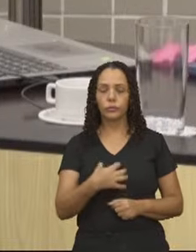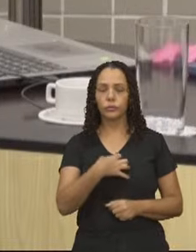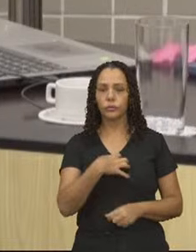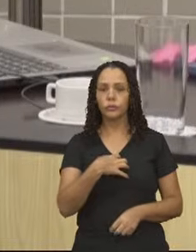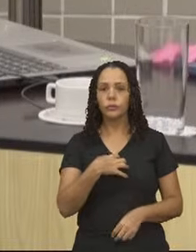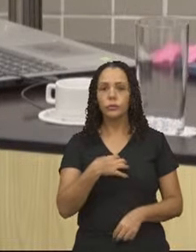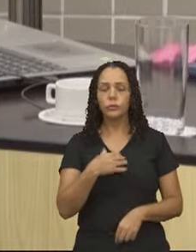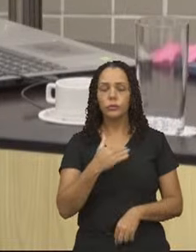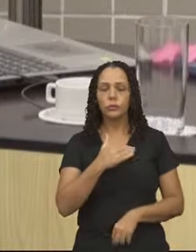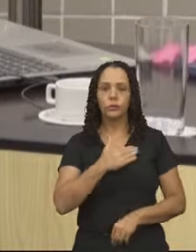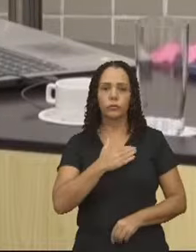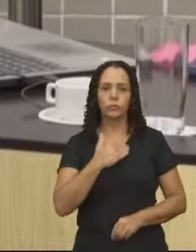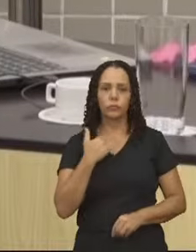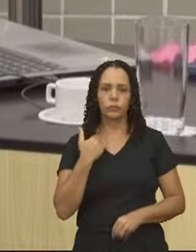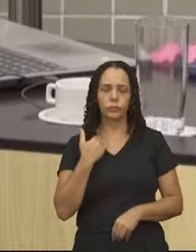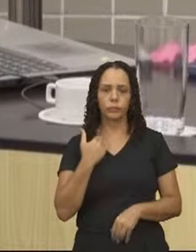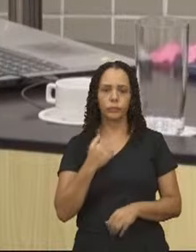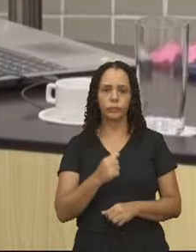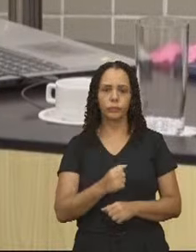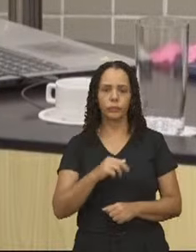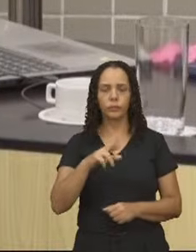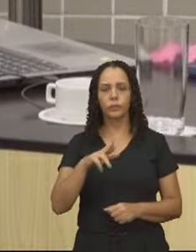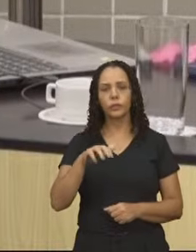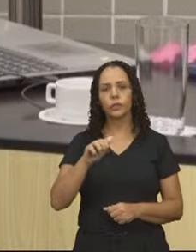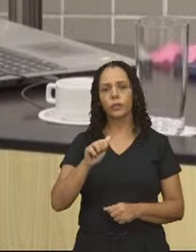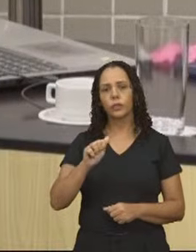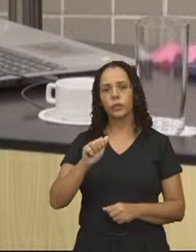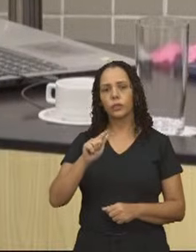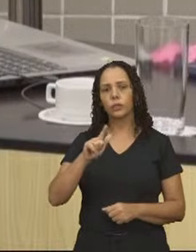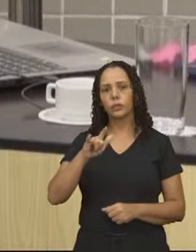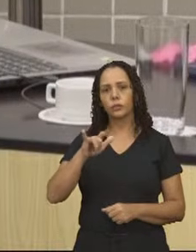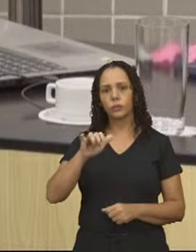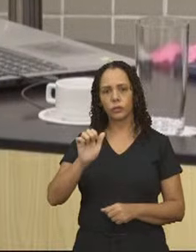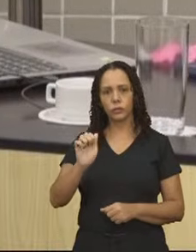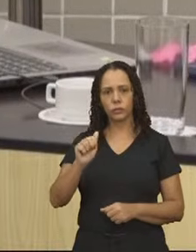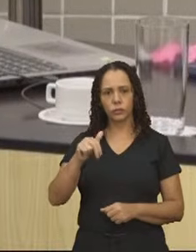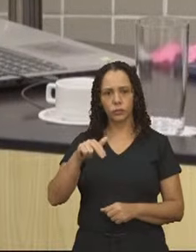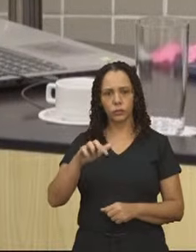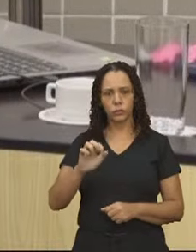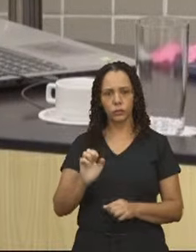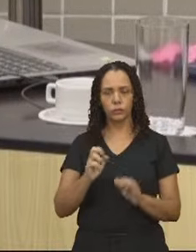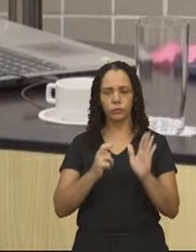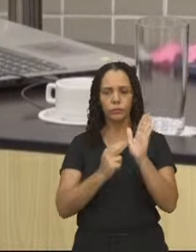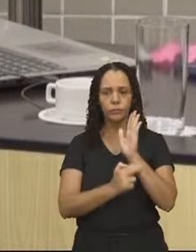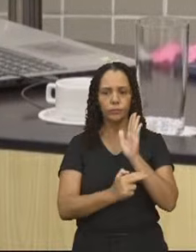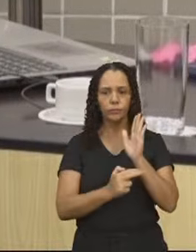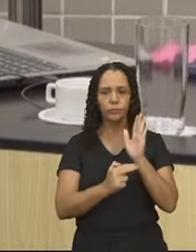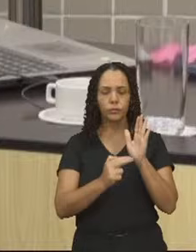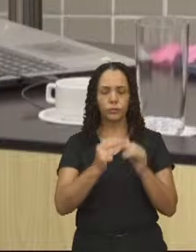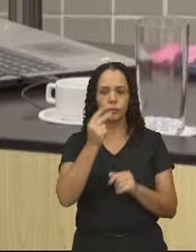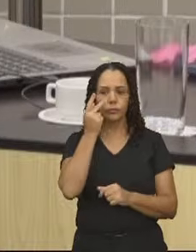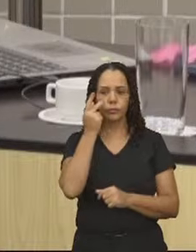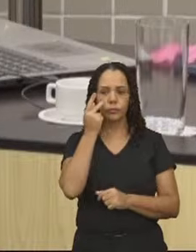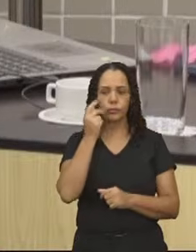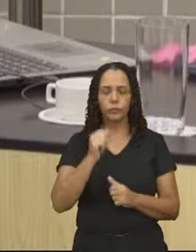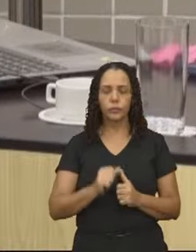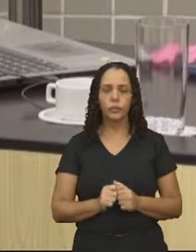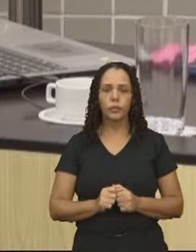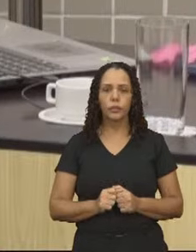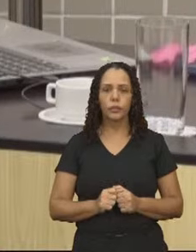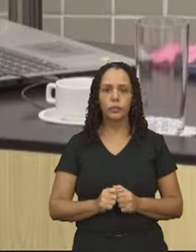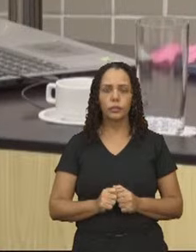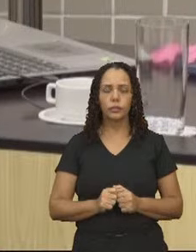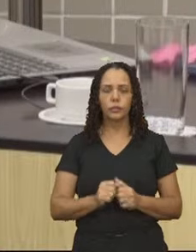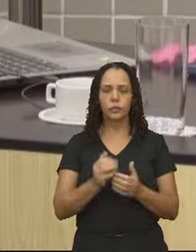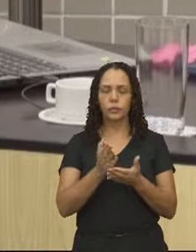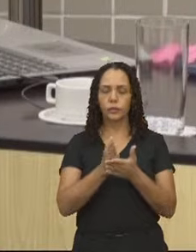Voto de pesar pelo falecimento de Regiane Ferreira Neves. Voto formulado pelo vereador Paulinho do Esporte. Senhor